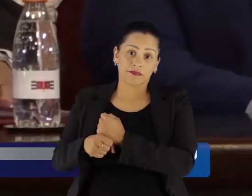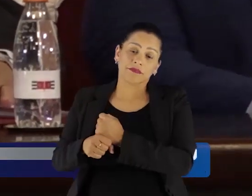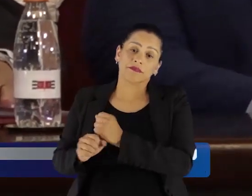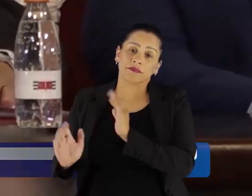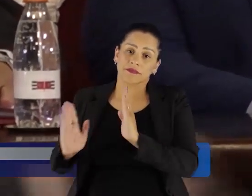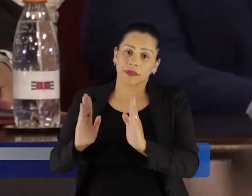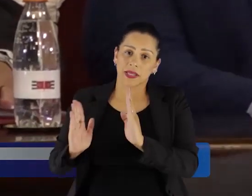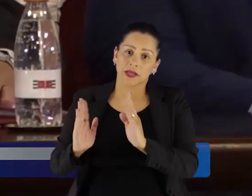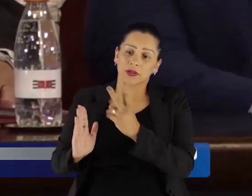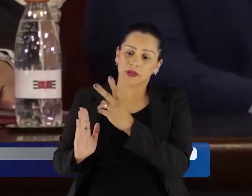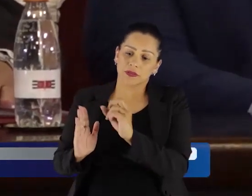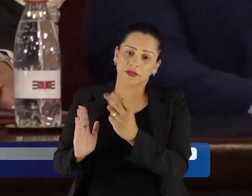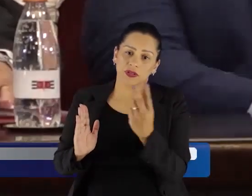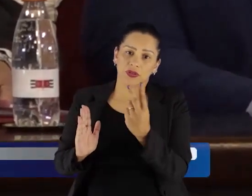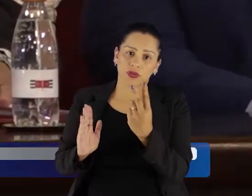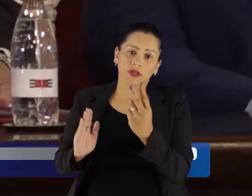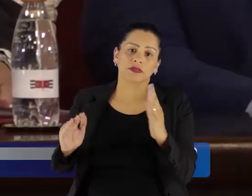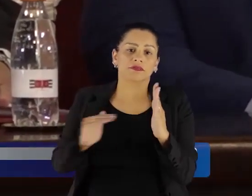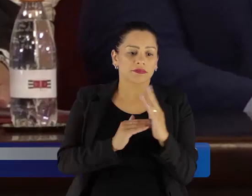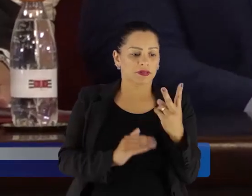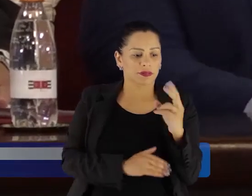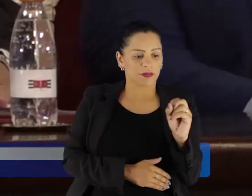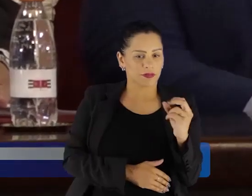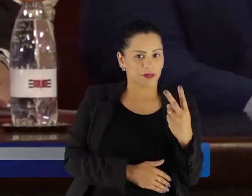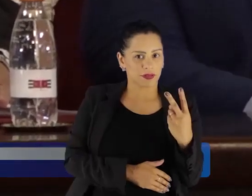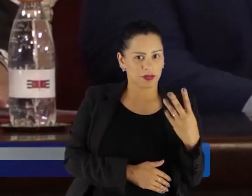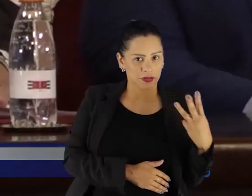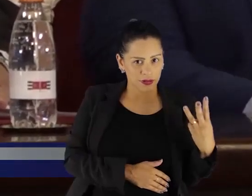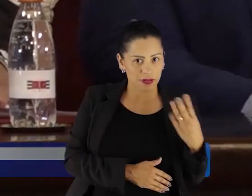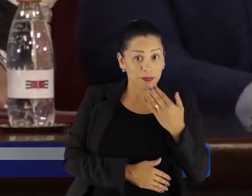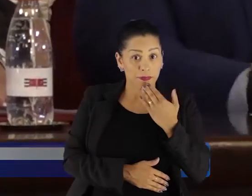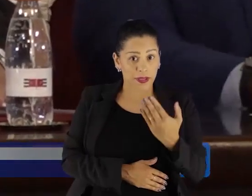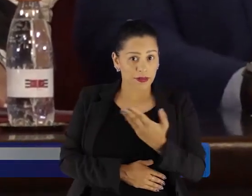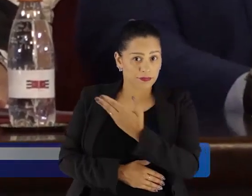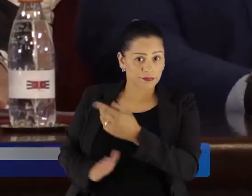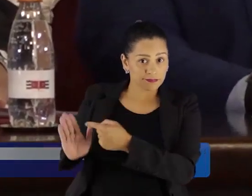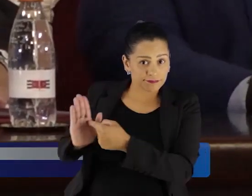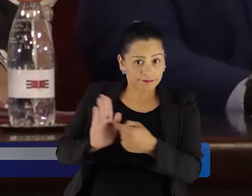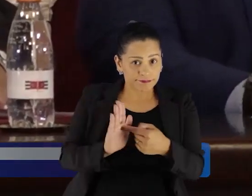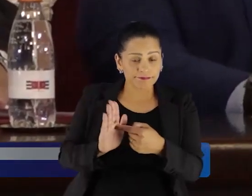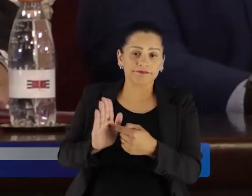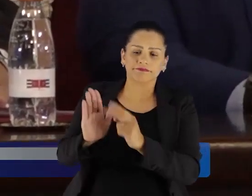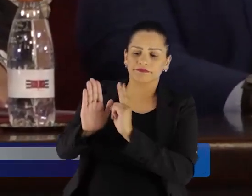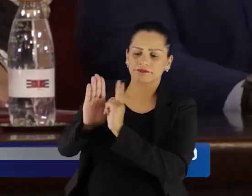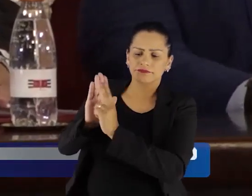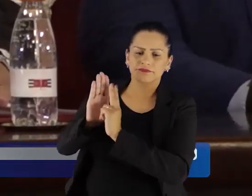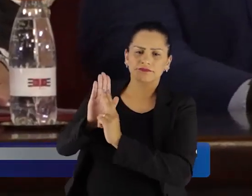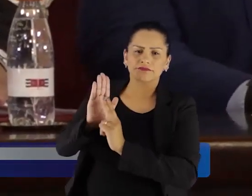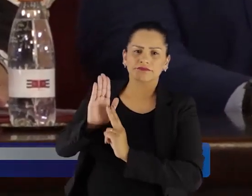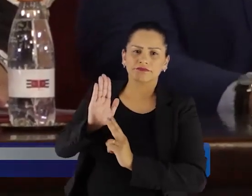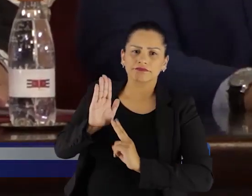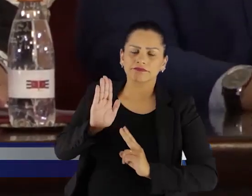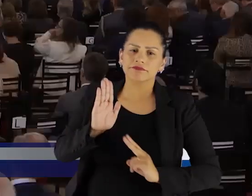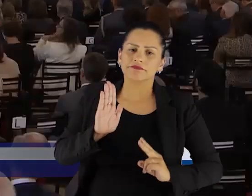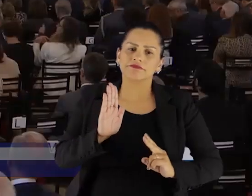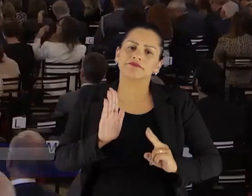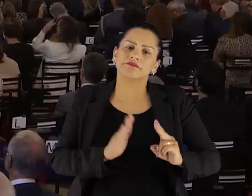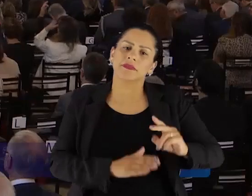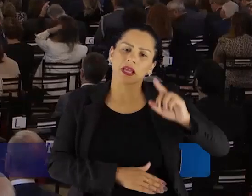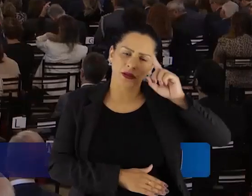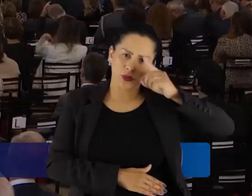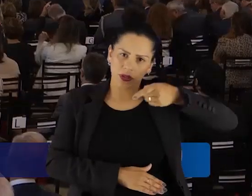2022/2023 e solicito ao Senhor mestre de cerimônias que decline o nome das autoridades